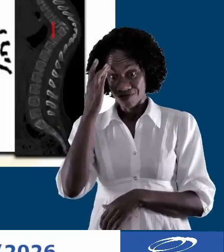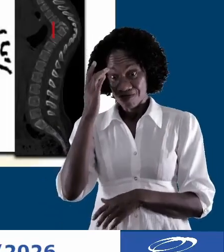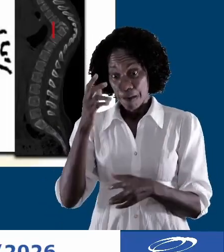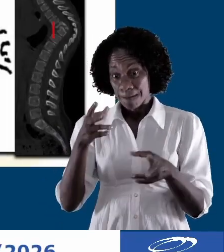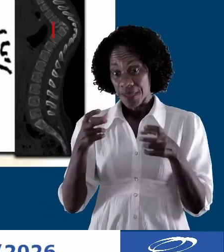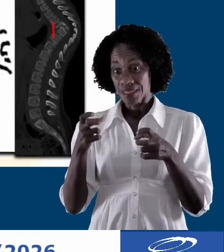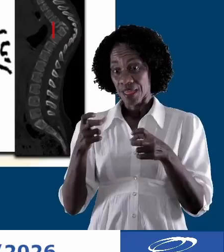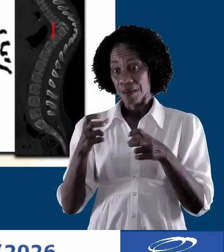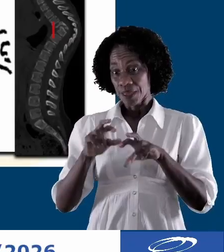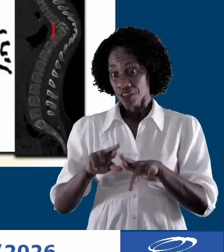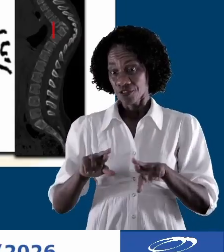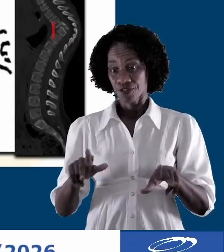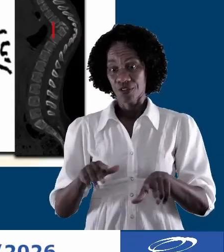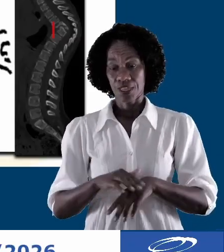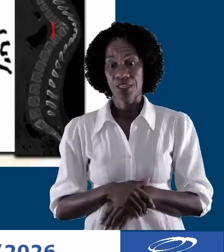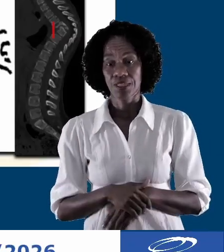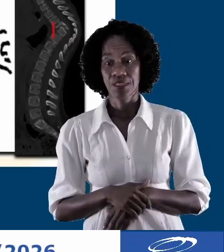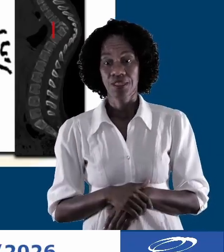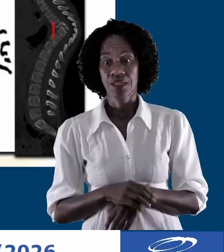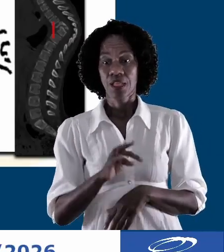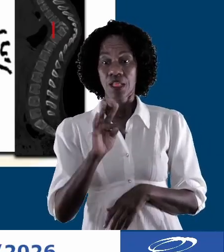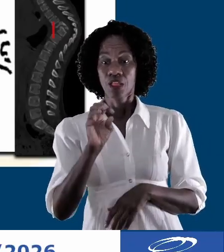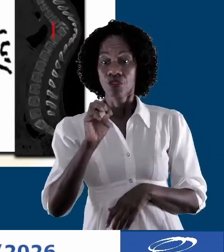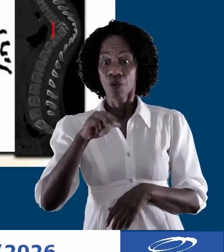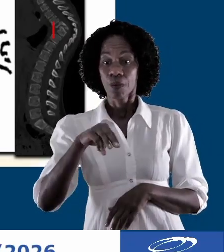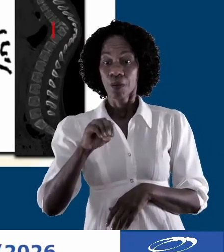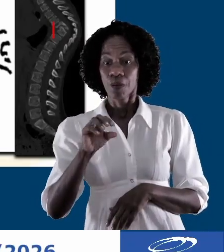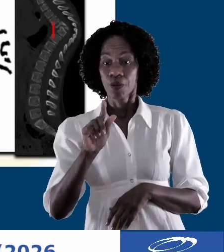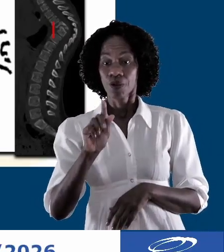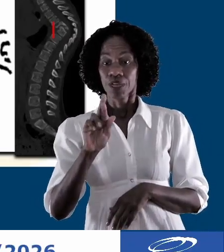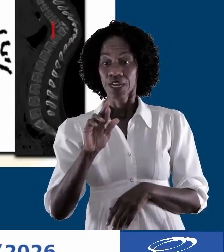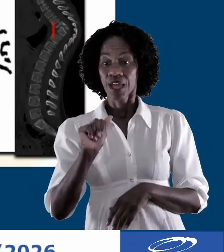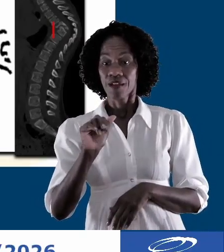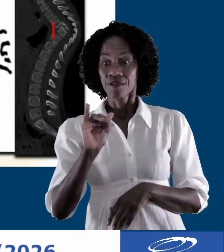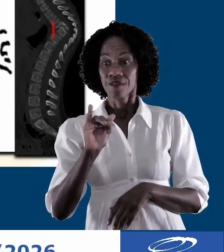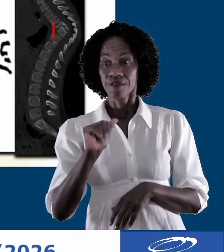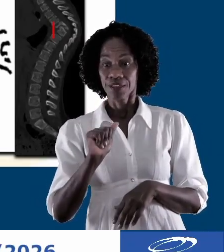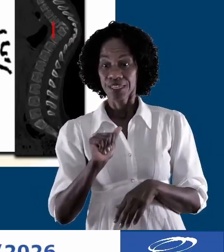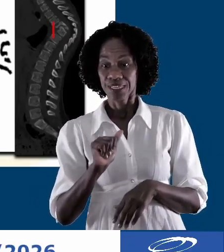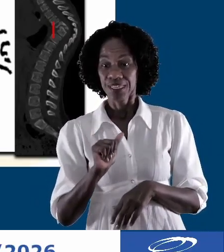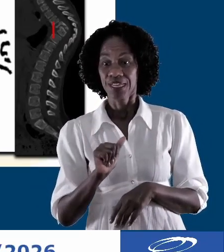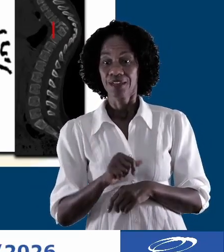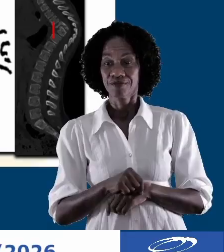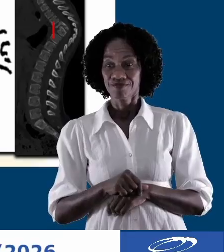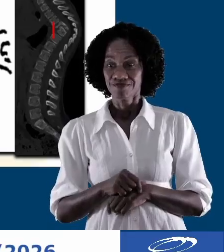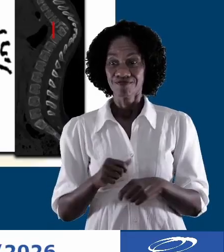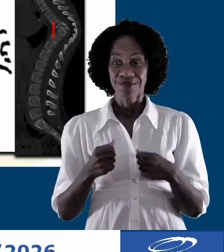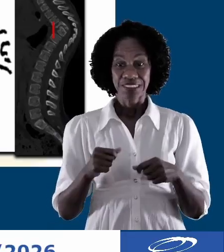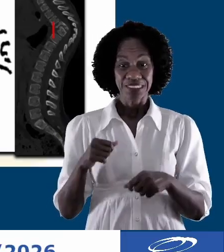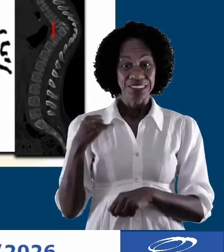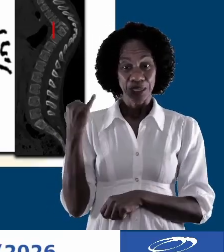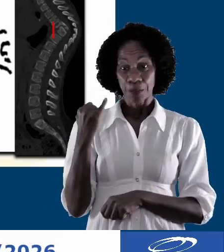A tomografia computadorizada é excelente, imprescindível para avaliação na conduta desse paciente. A gente vai ver a extensão da